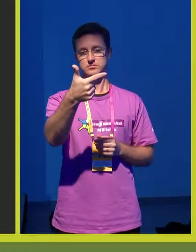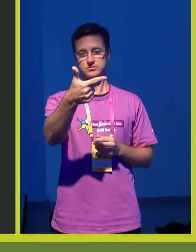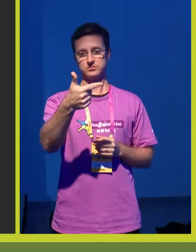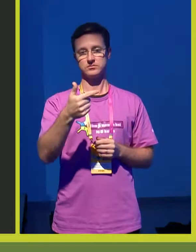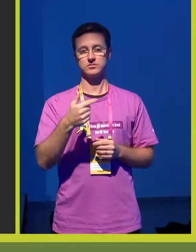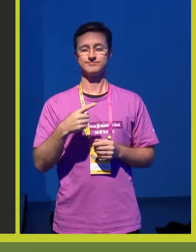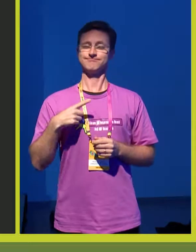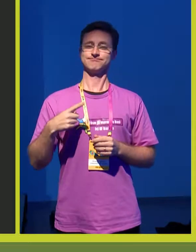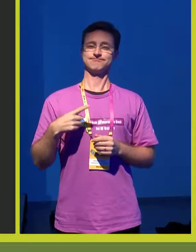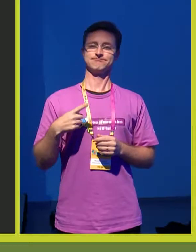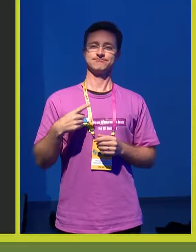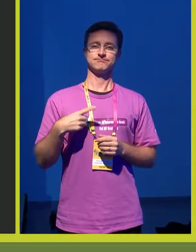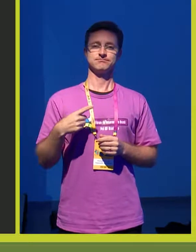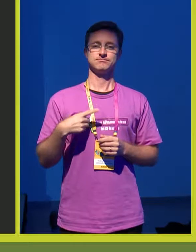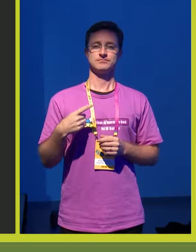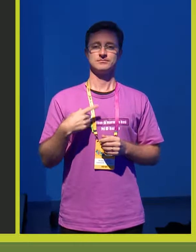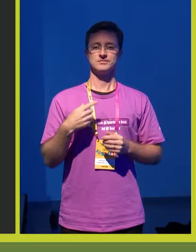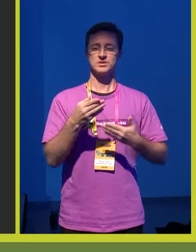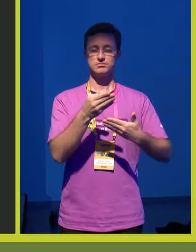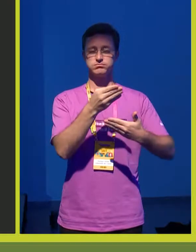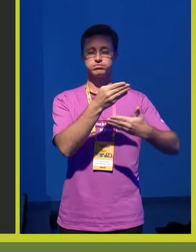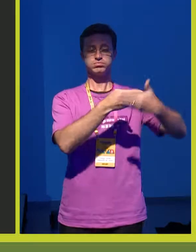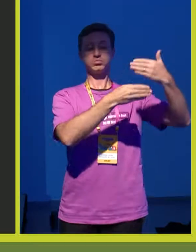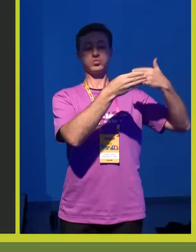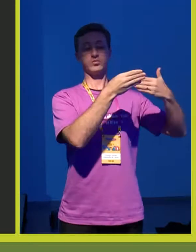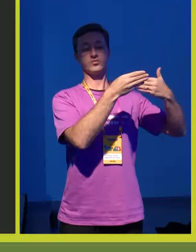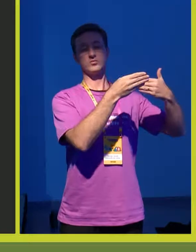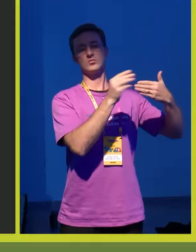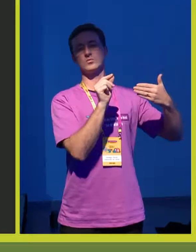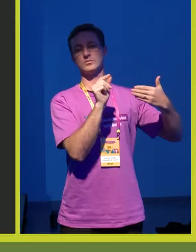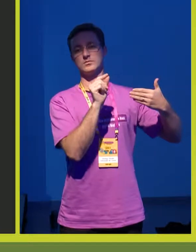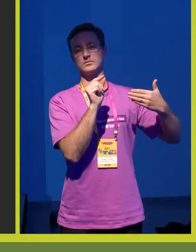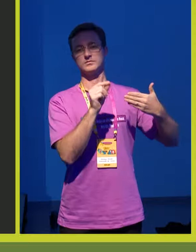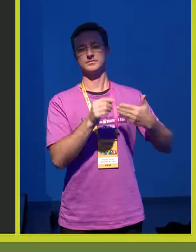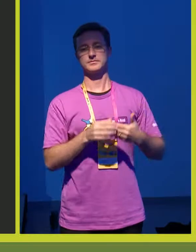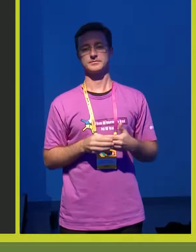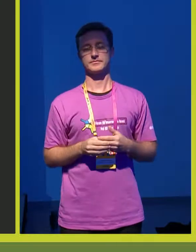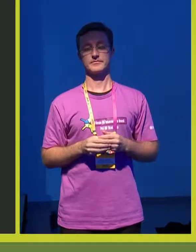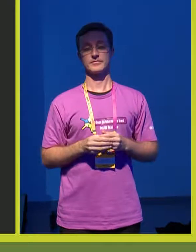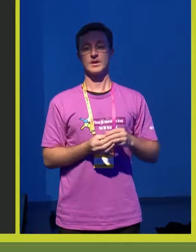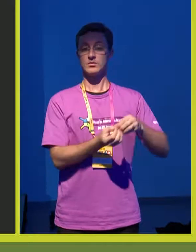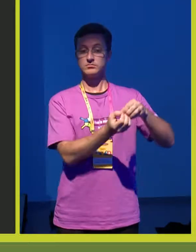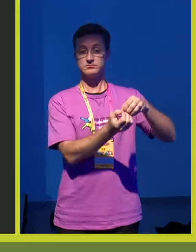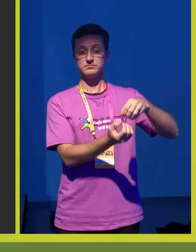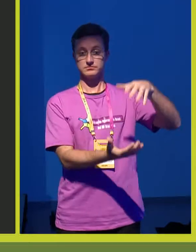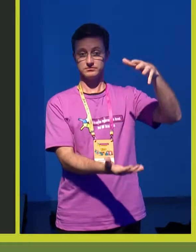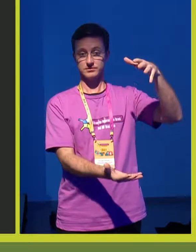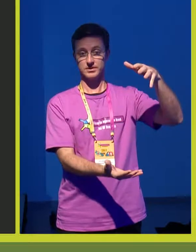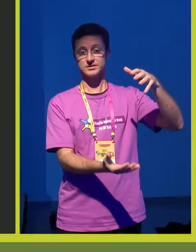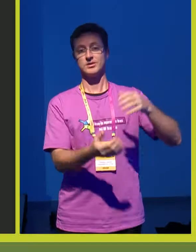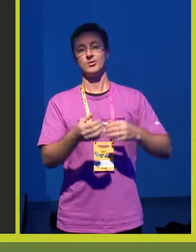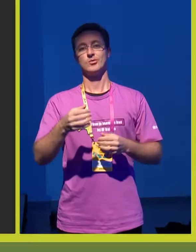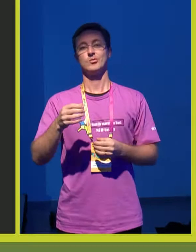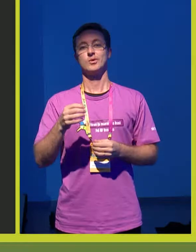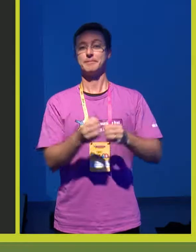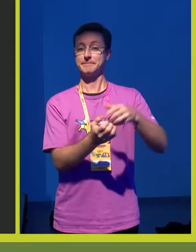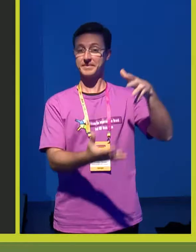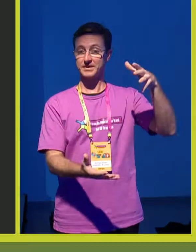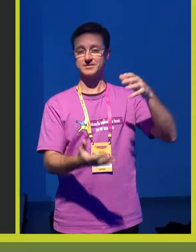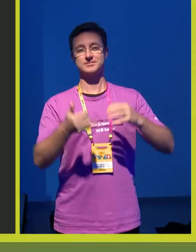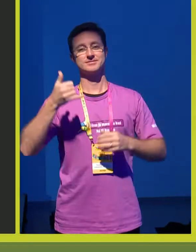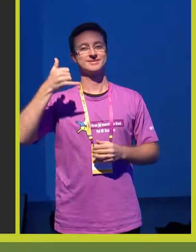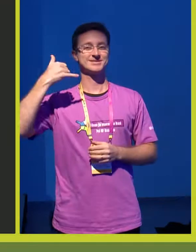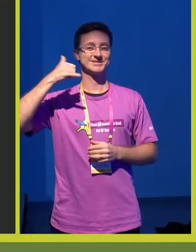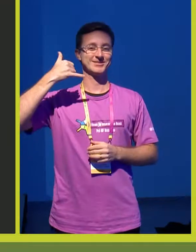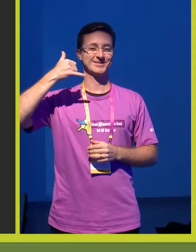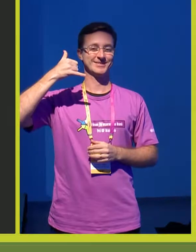O que é que a gente tinha a questão de fundo aqui? A gente apareceu finalmente essa figura do celular que é o principal